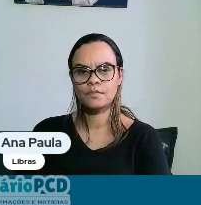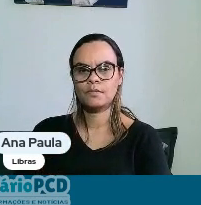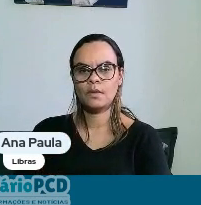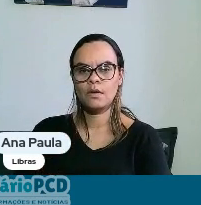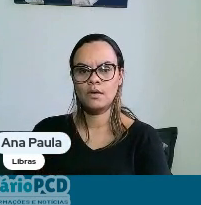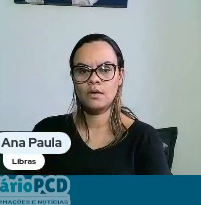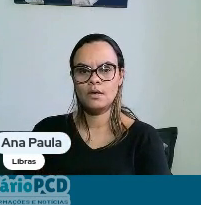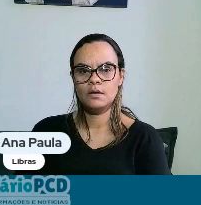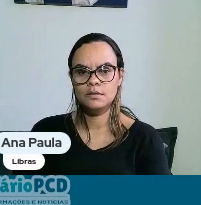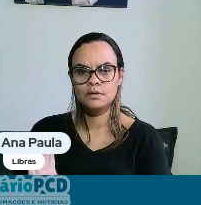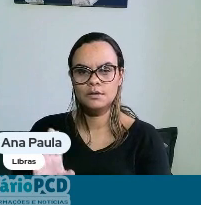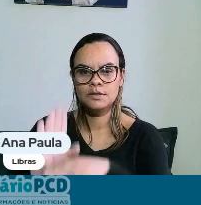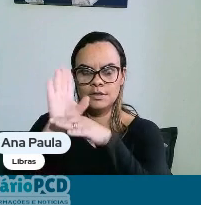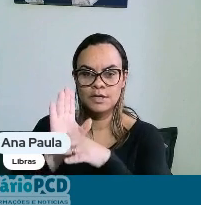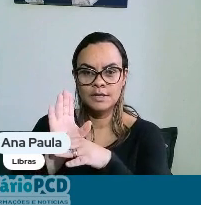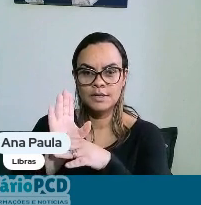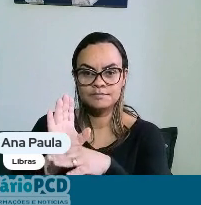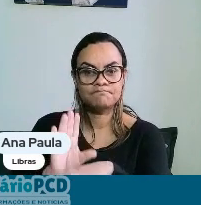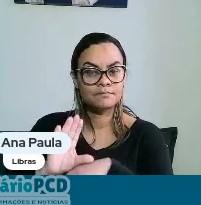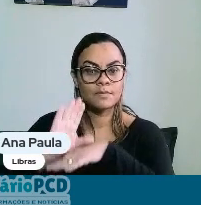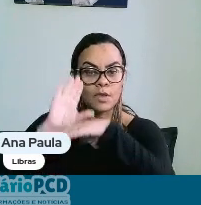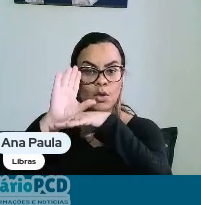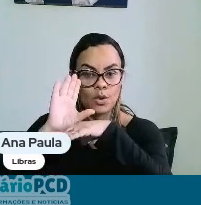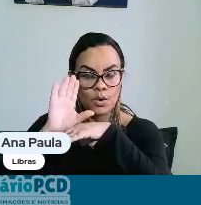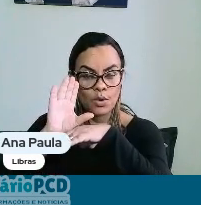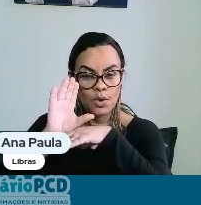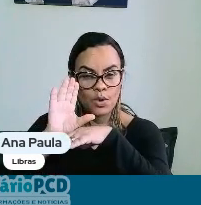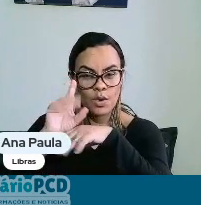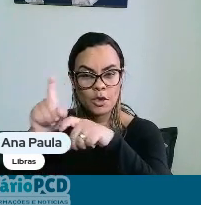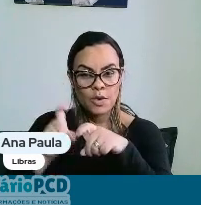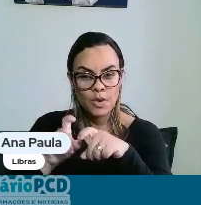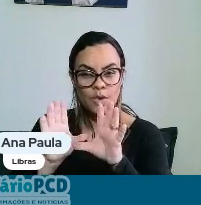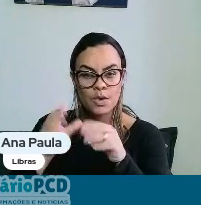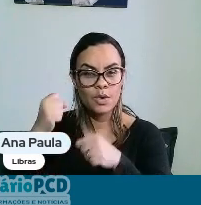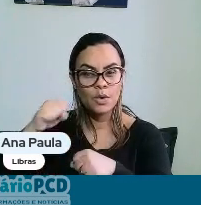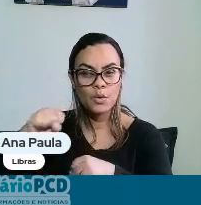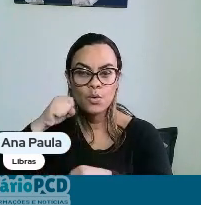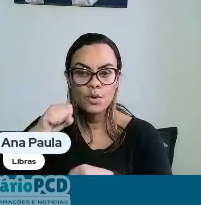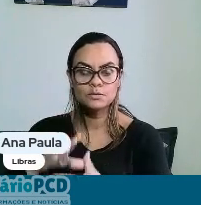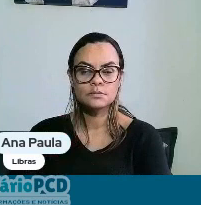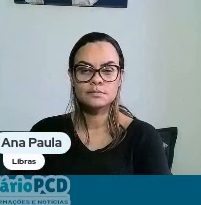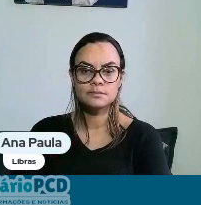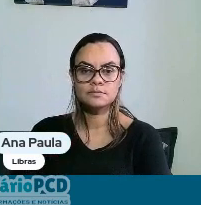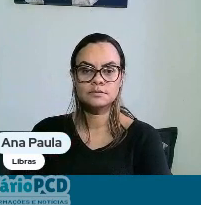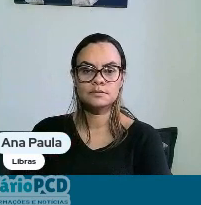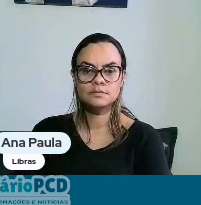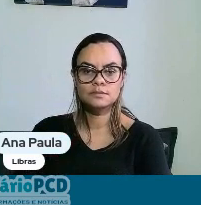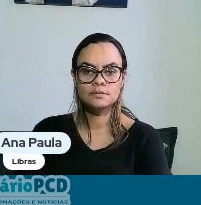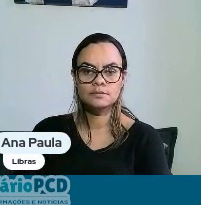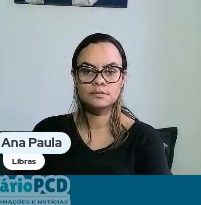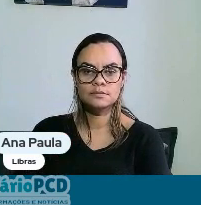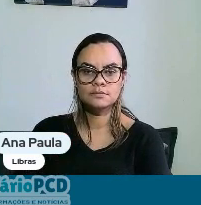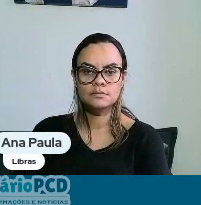o Conselho dos Notáveis, a Comissão dos Notáveis do Senado, que era um nome que nos deixava